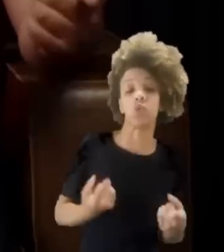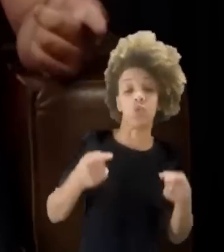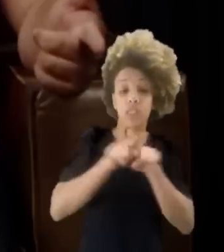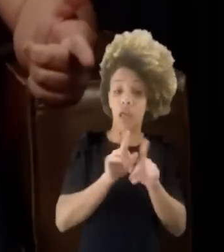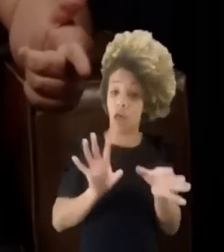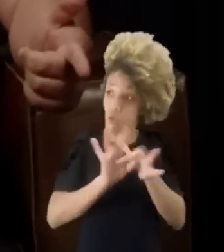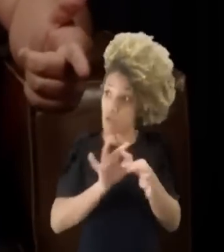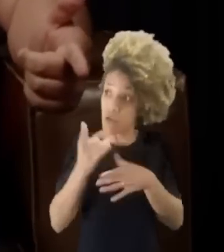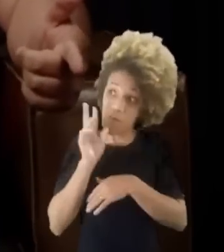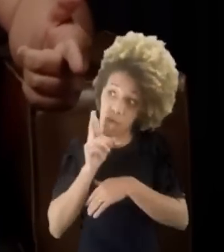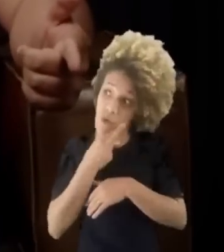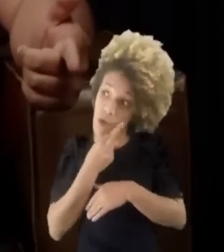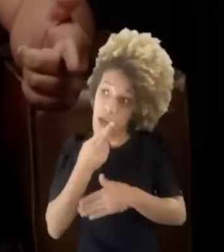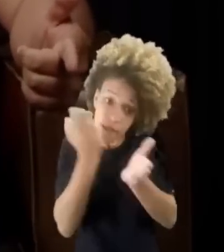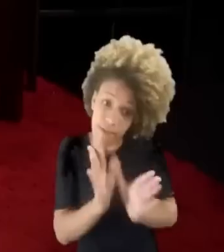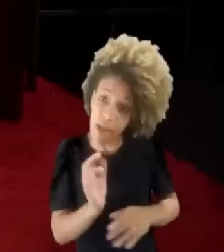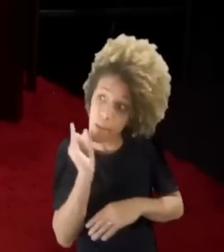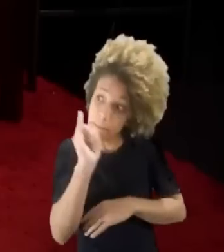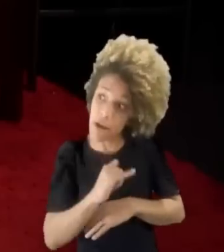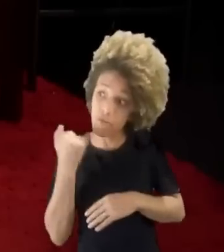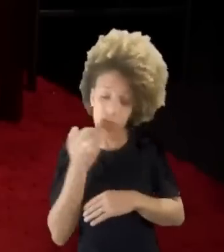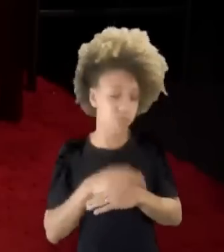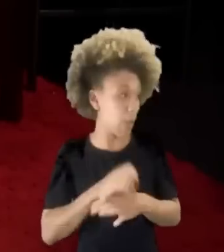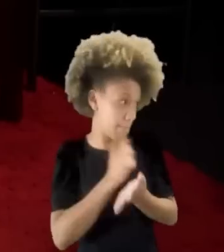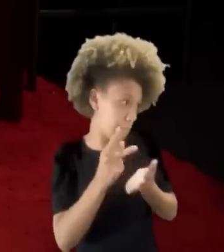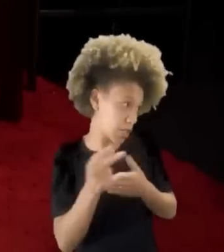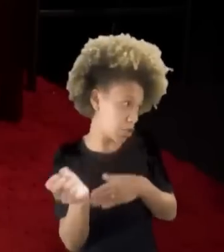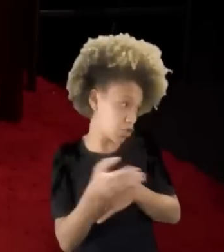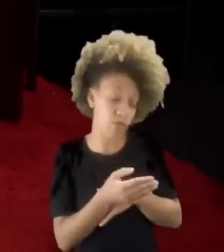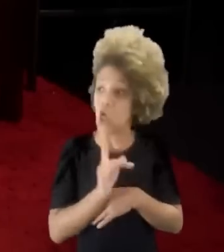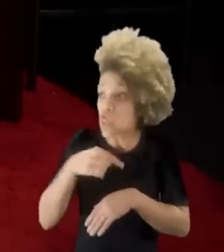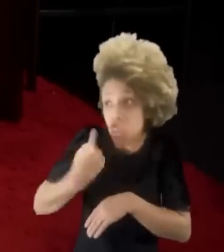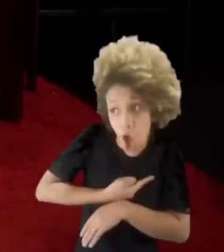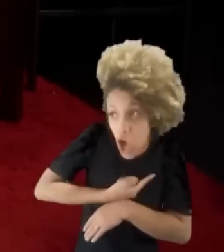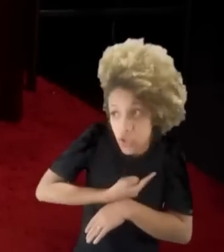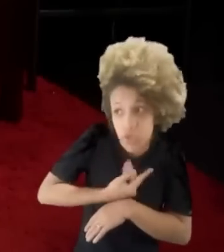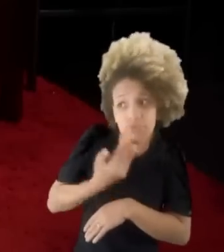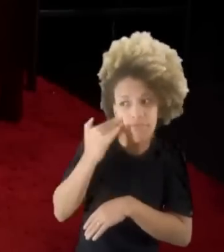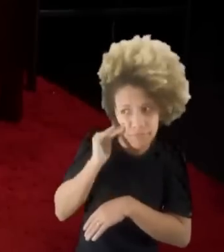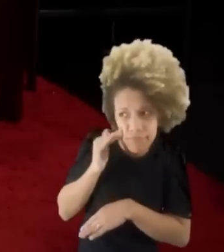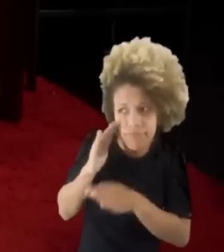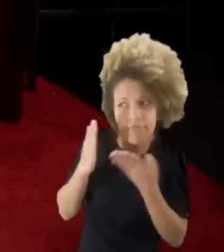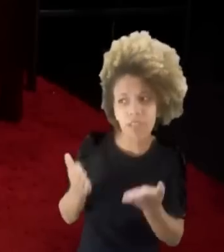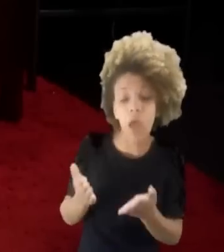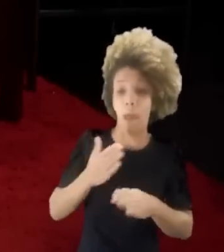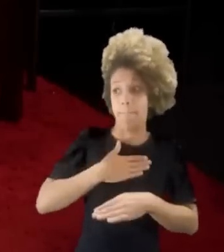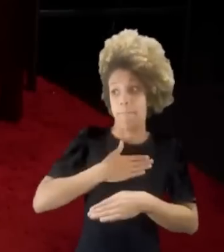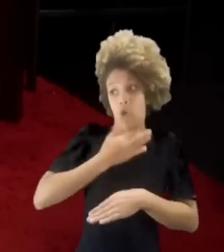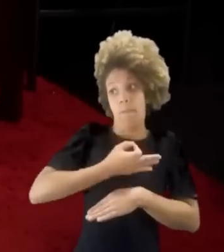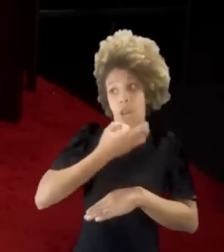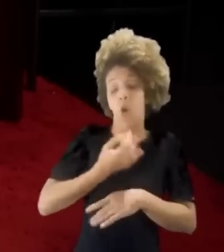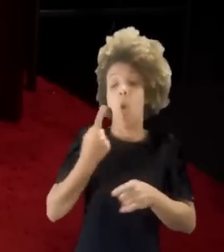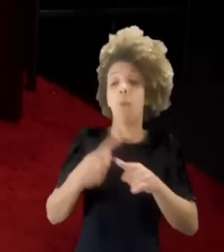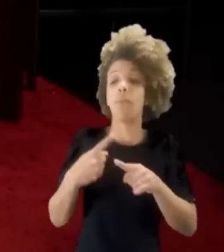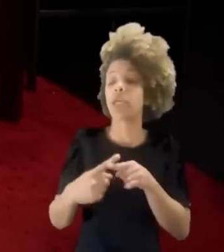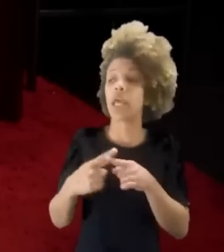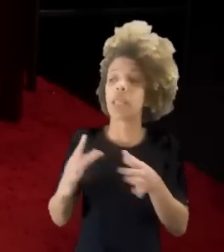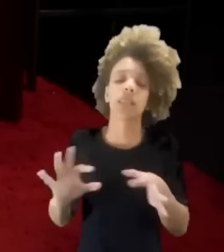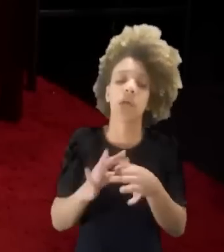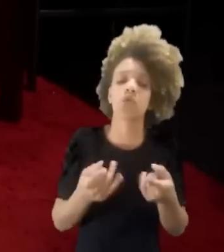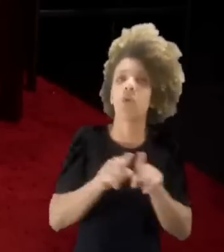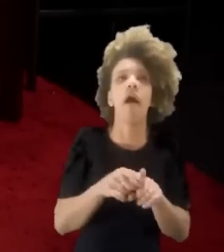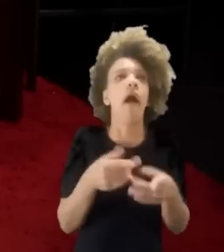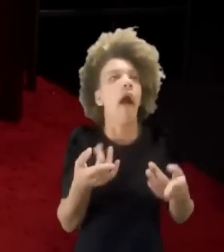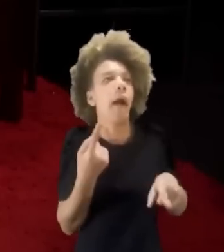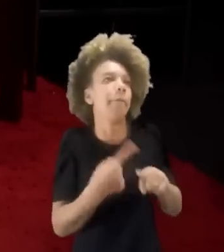une aos pequenos restaurante e quebra iFood faz um aplicativo novo faz um aplicativo nosso entendeu é esse é o meu ponto por que que a gente não se une